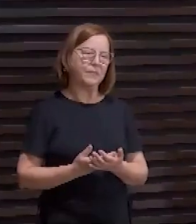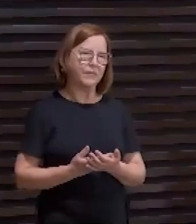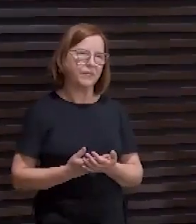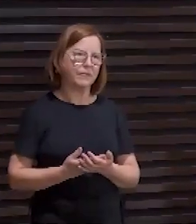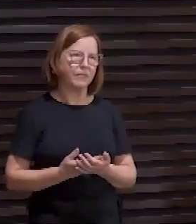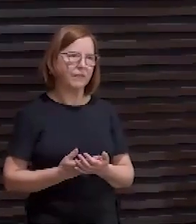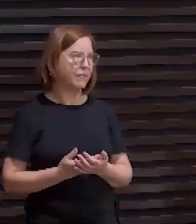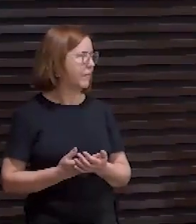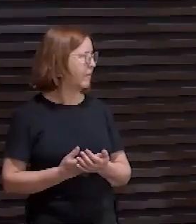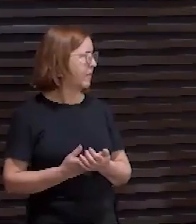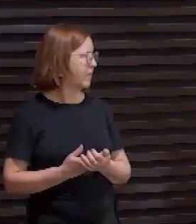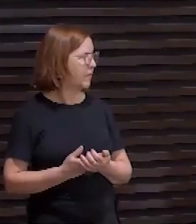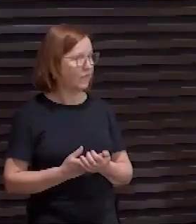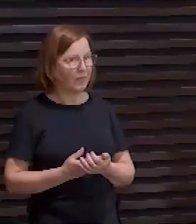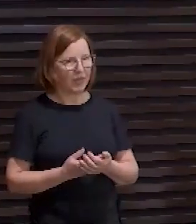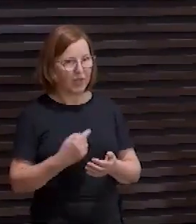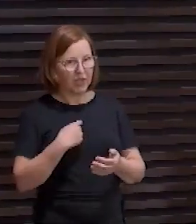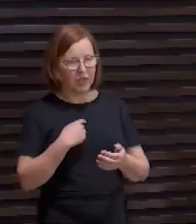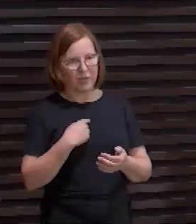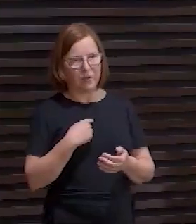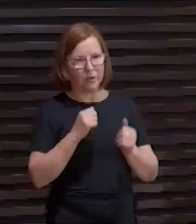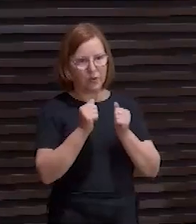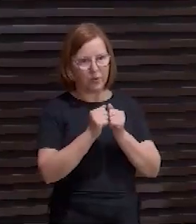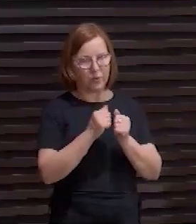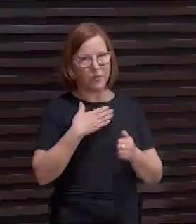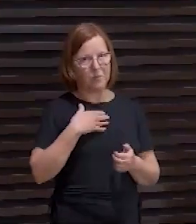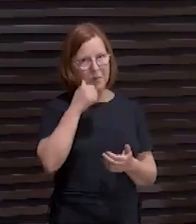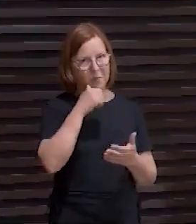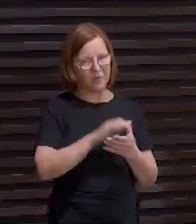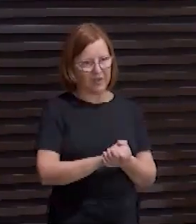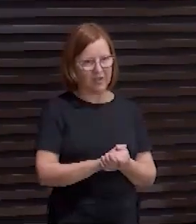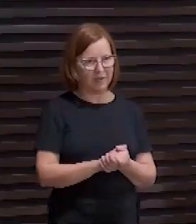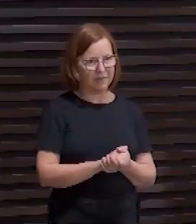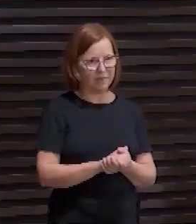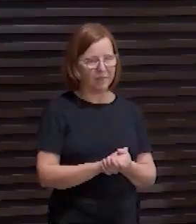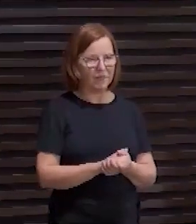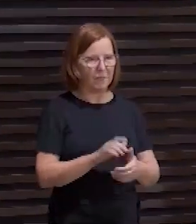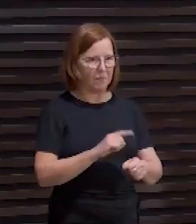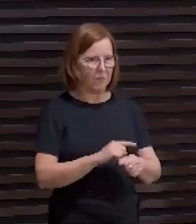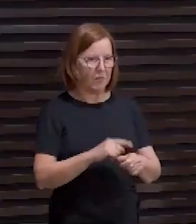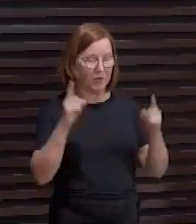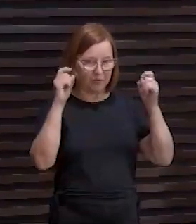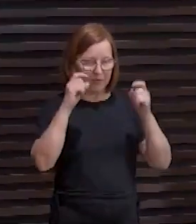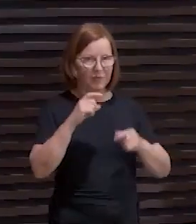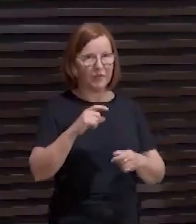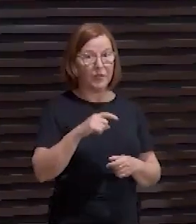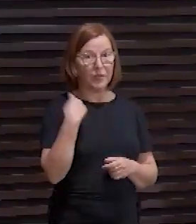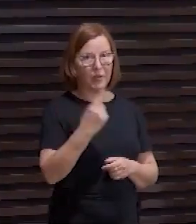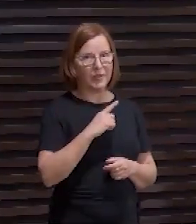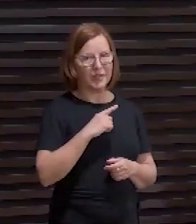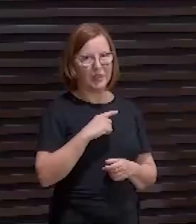eu e a Késia, a gente estava passando um período difícil. A gente tem uma filhinha de 2 anos, e a